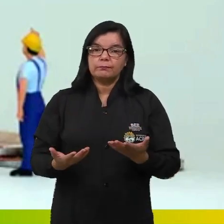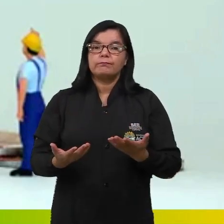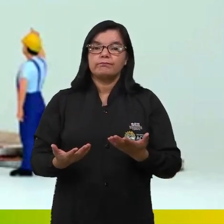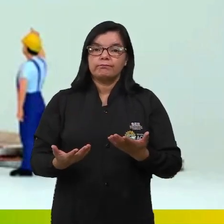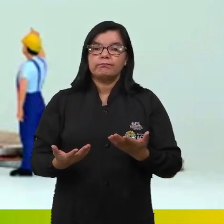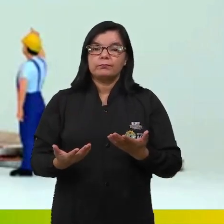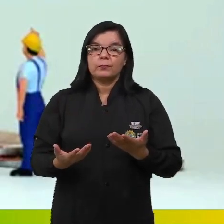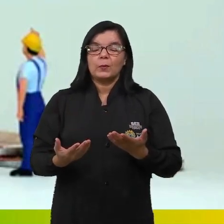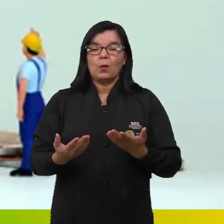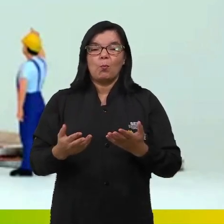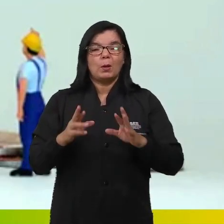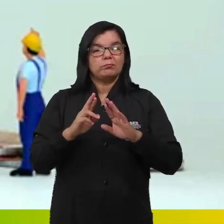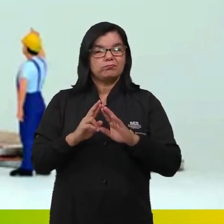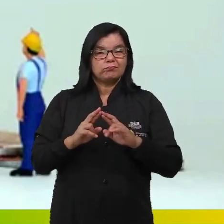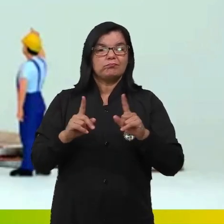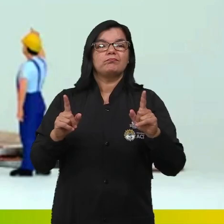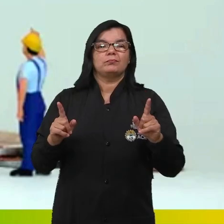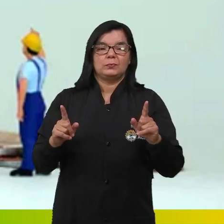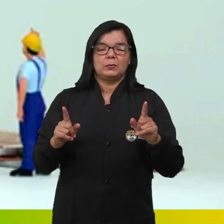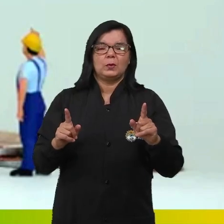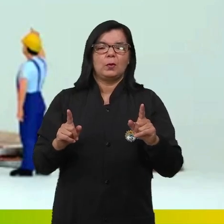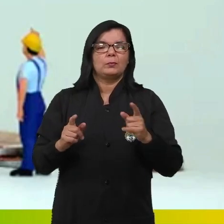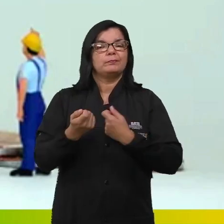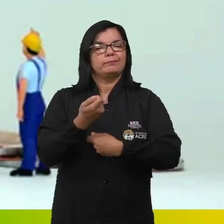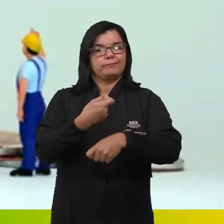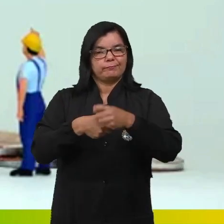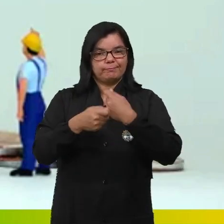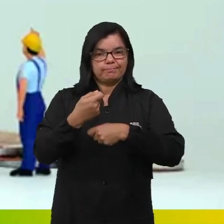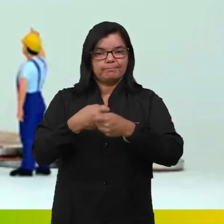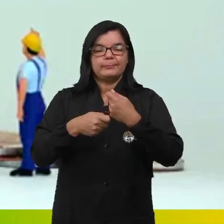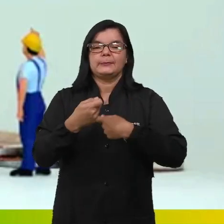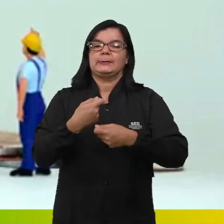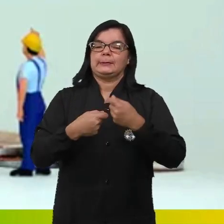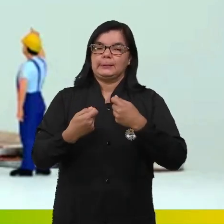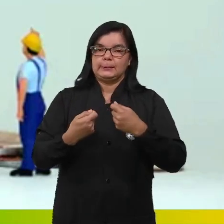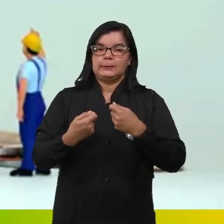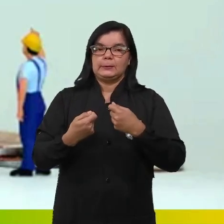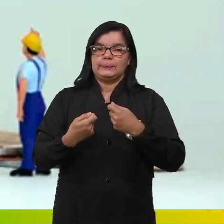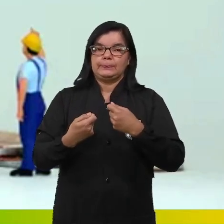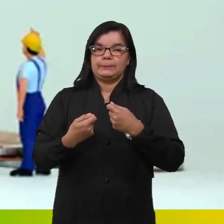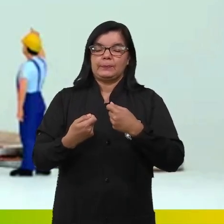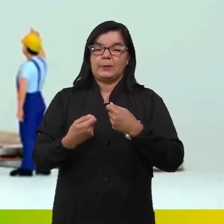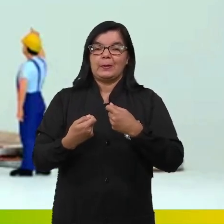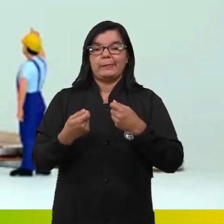uma distorção. Mas que distorção é essa? Uma distorção econômica que vai